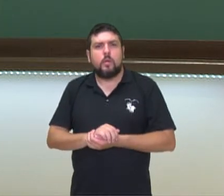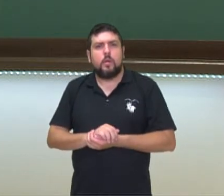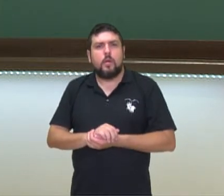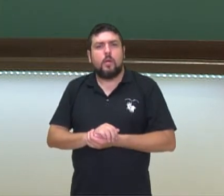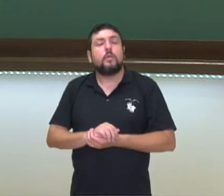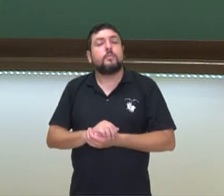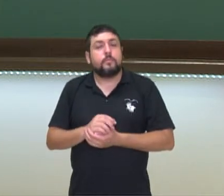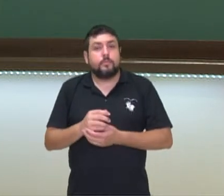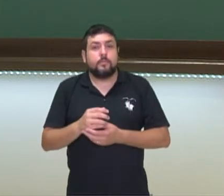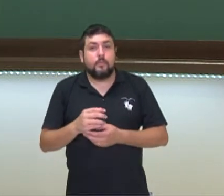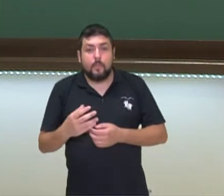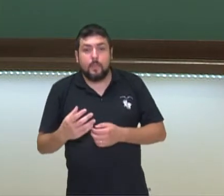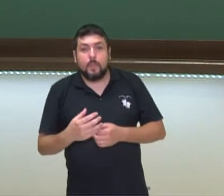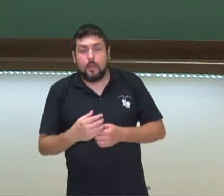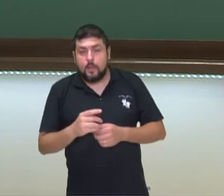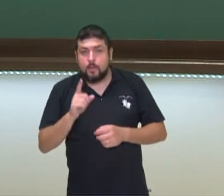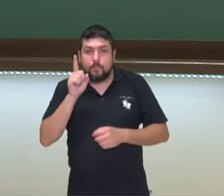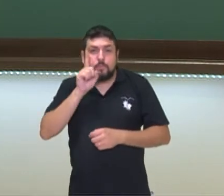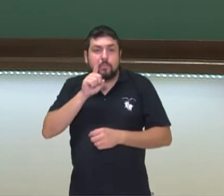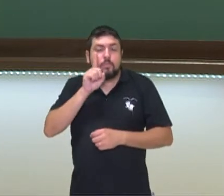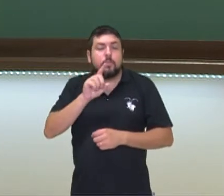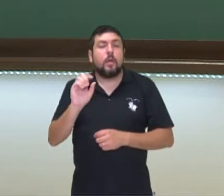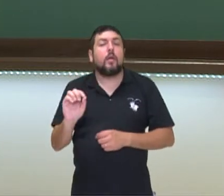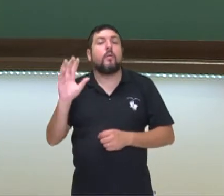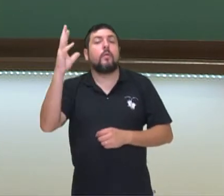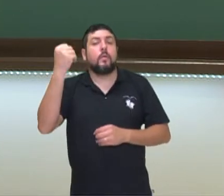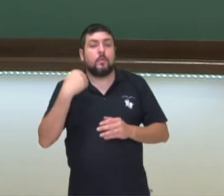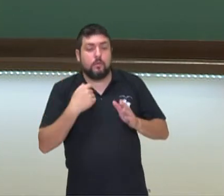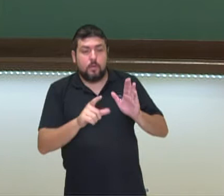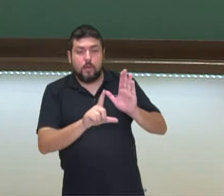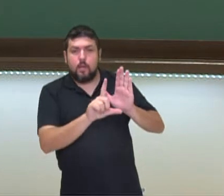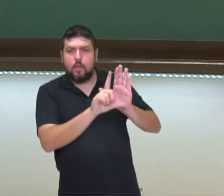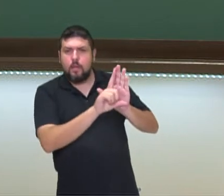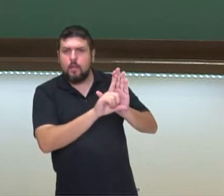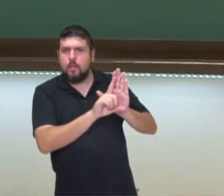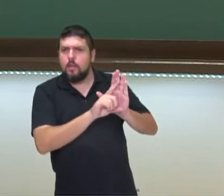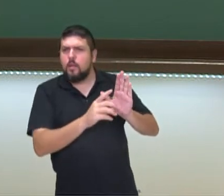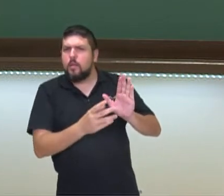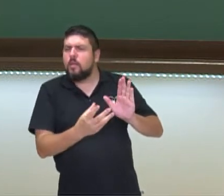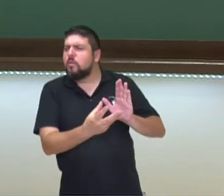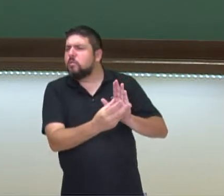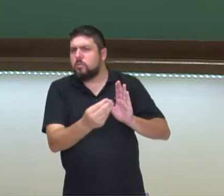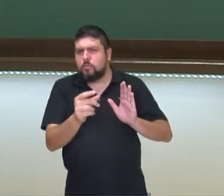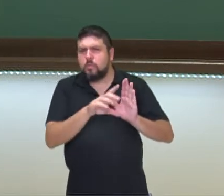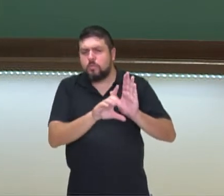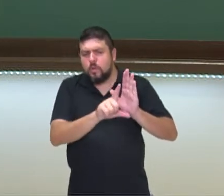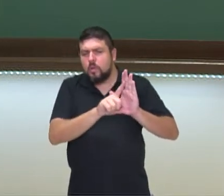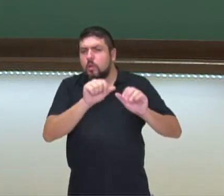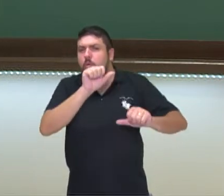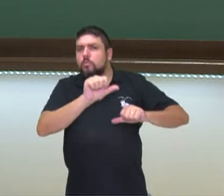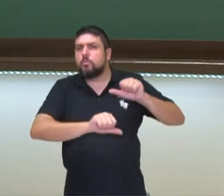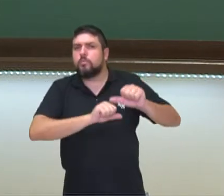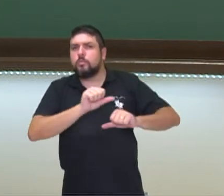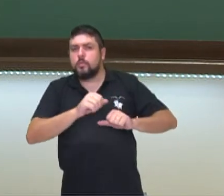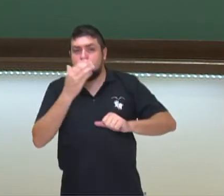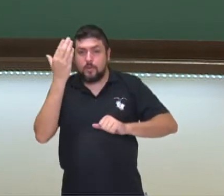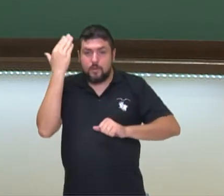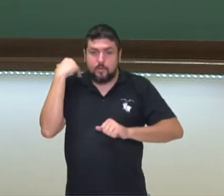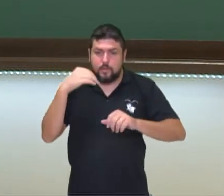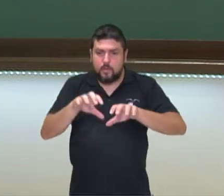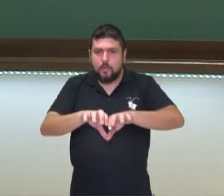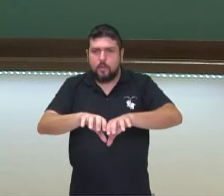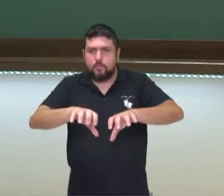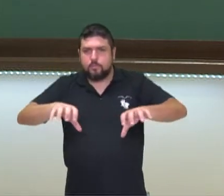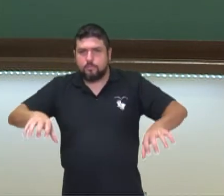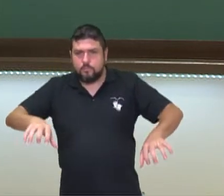muitas e muitas leis nos Estados Unidos, acabando com a separação racial que havia. Sim,